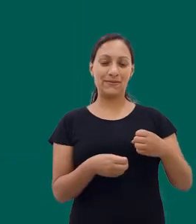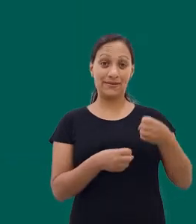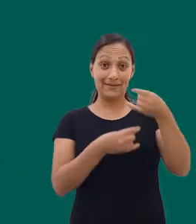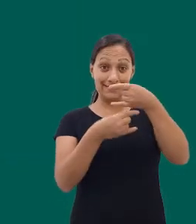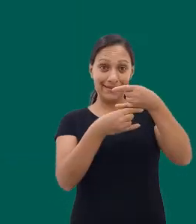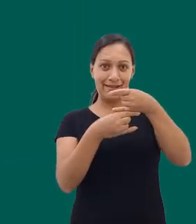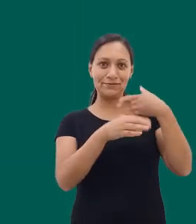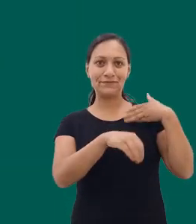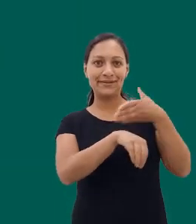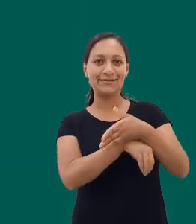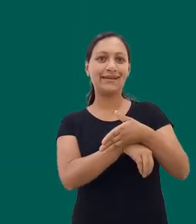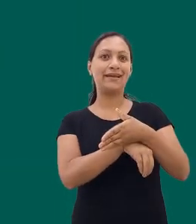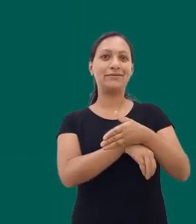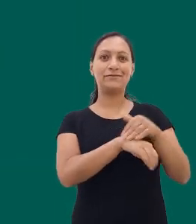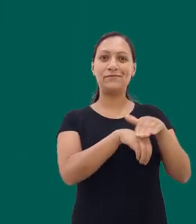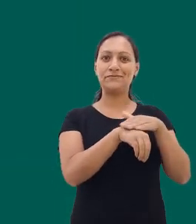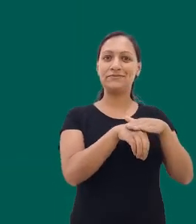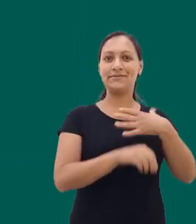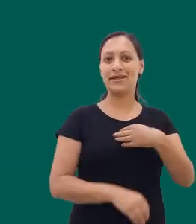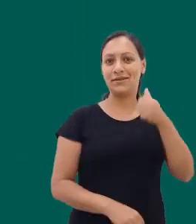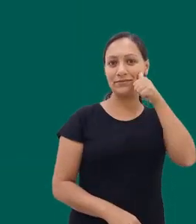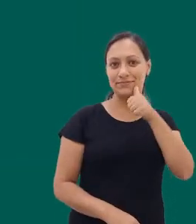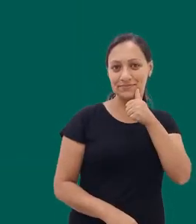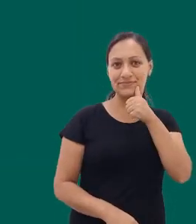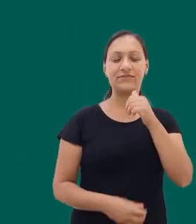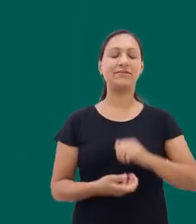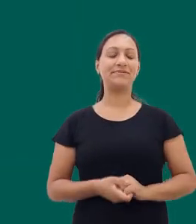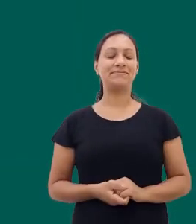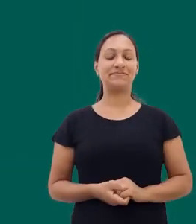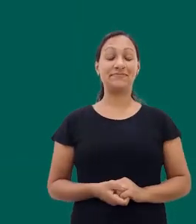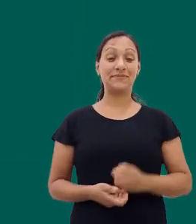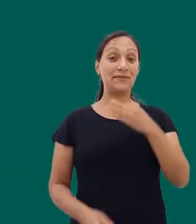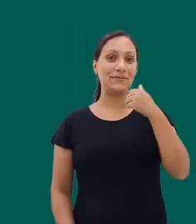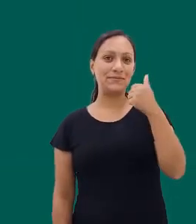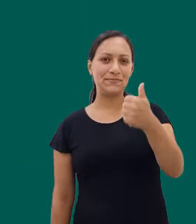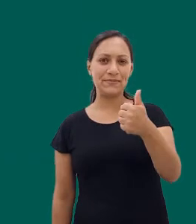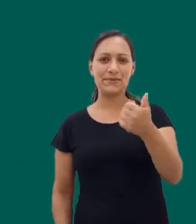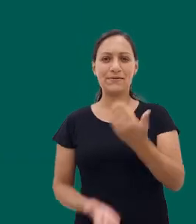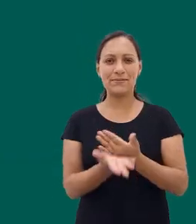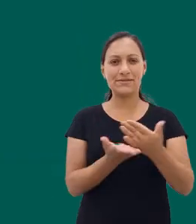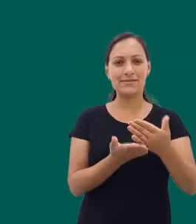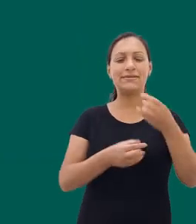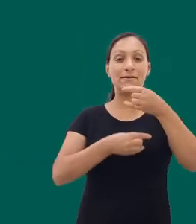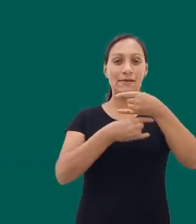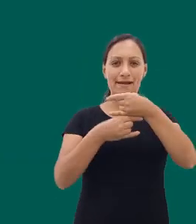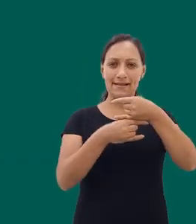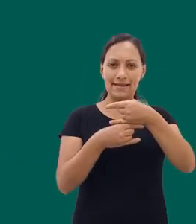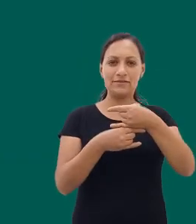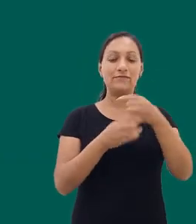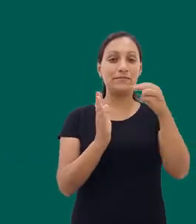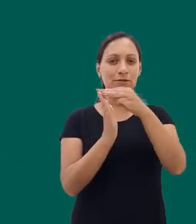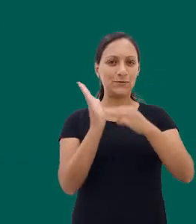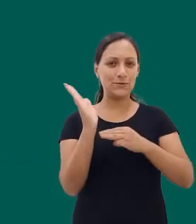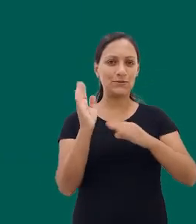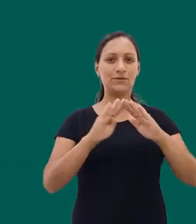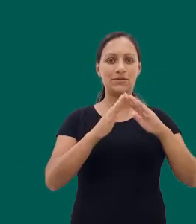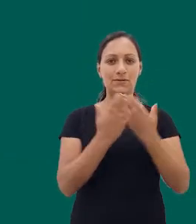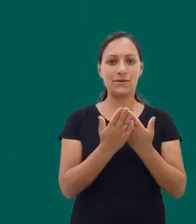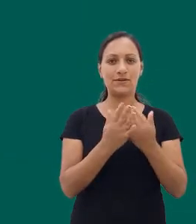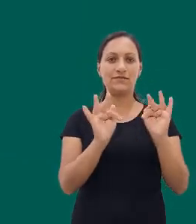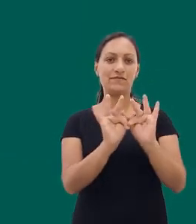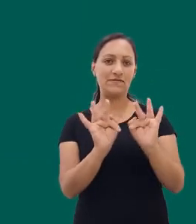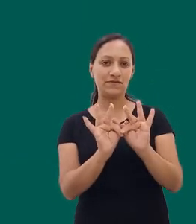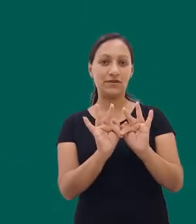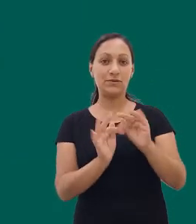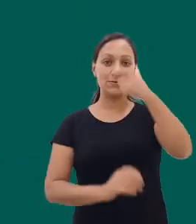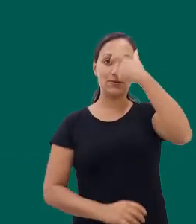Já entrei na live já com a filha, né? Pessoal aqui. Tudo bem, pessoal? Estamos começando aí a live da metodologia da Escola de Aplicação